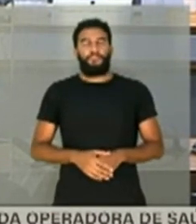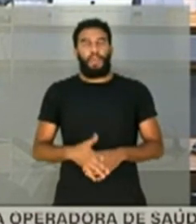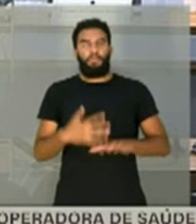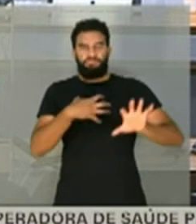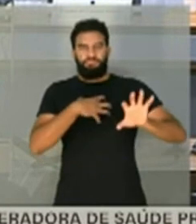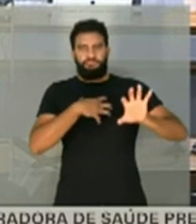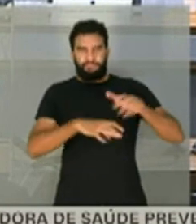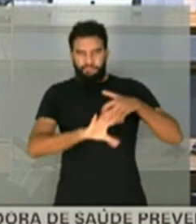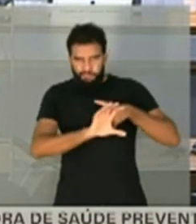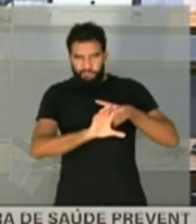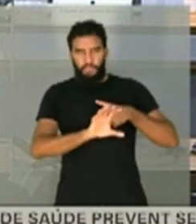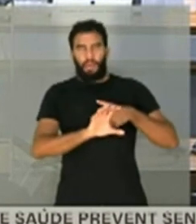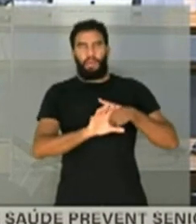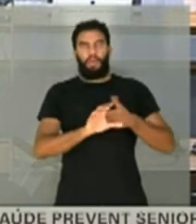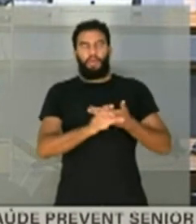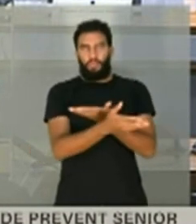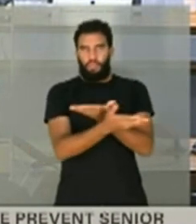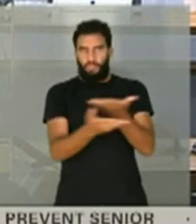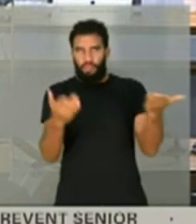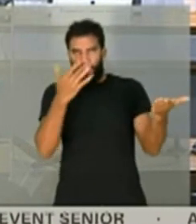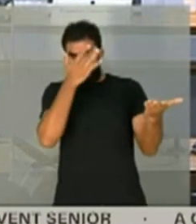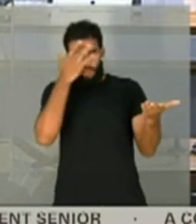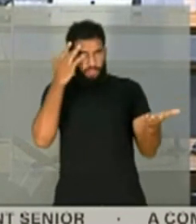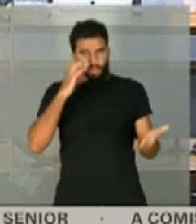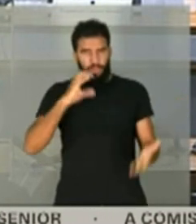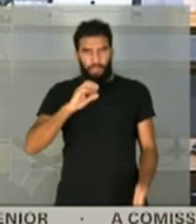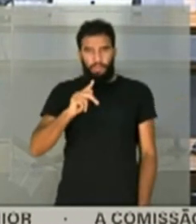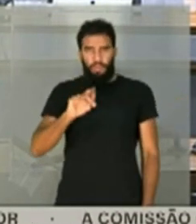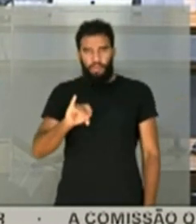se solidarizou com os membros da CPI que